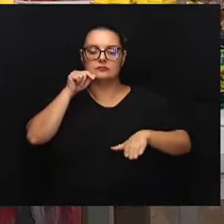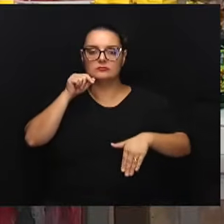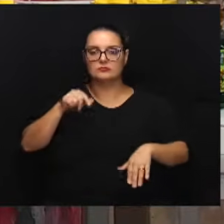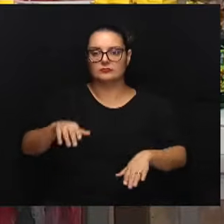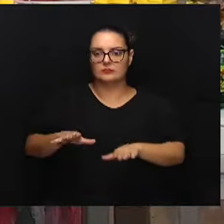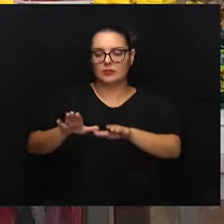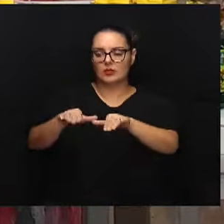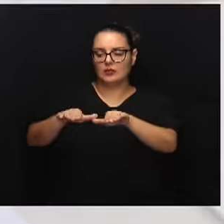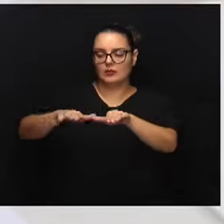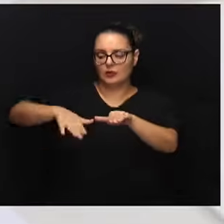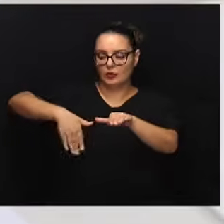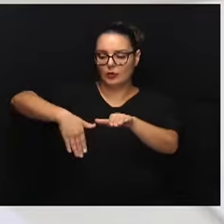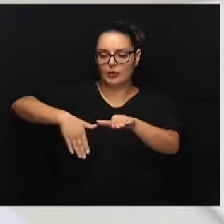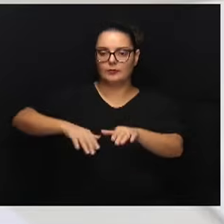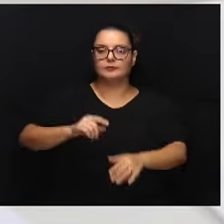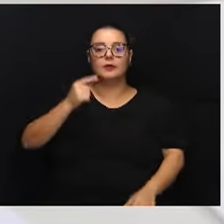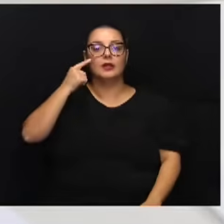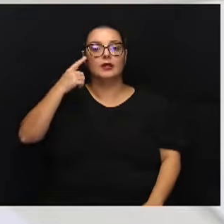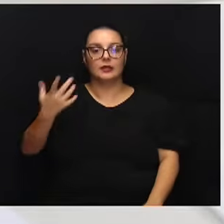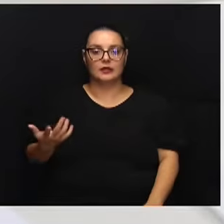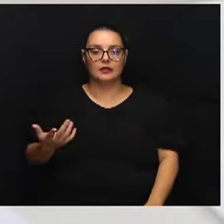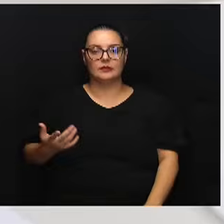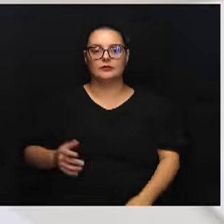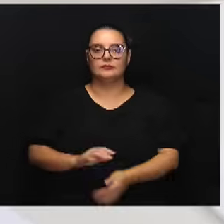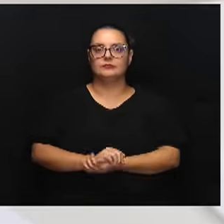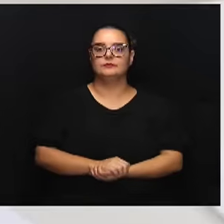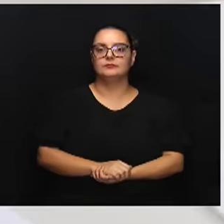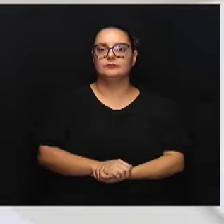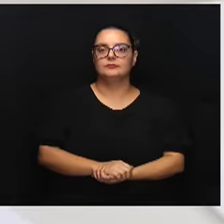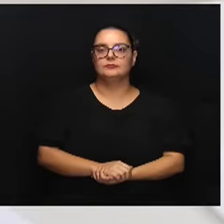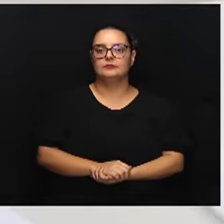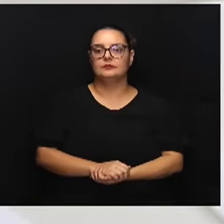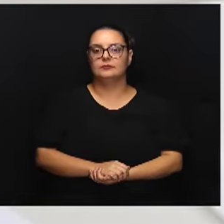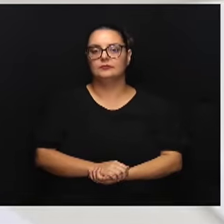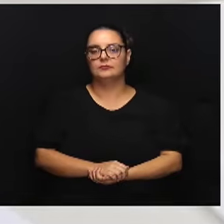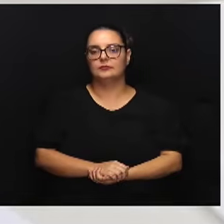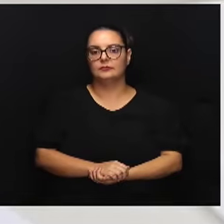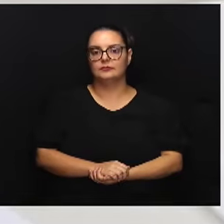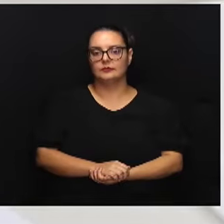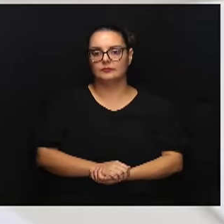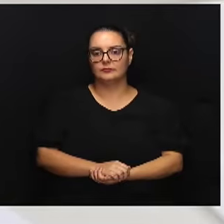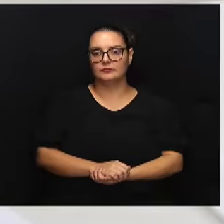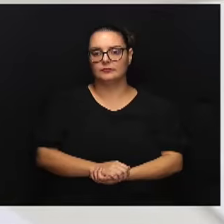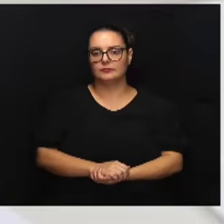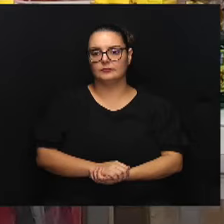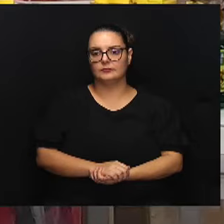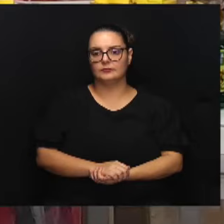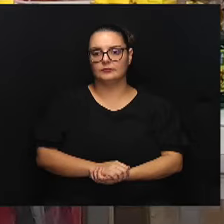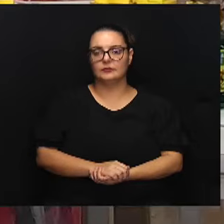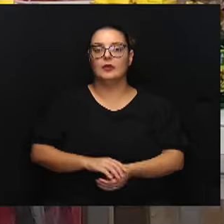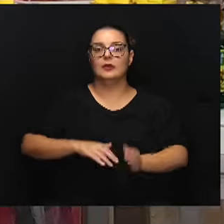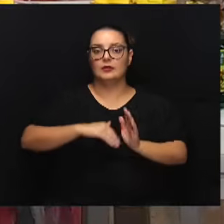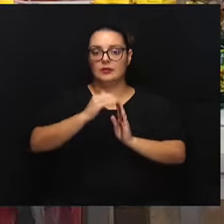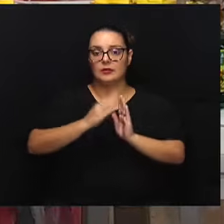E aí já temos a ideia para poder puxar por uma pintura.